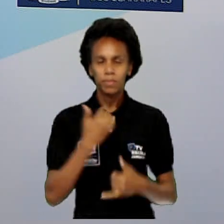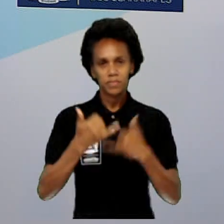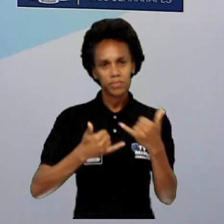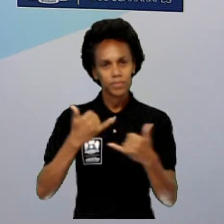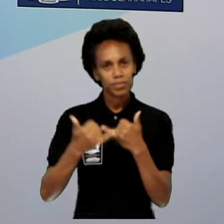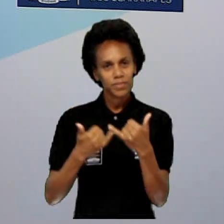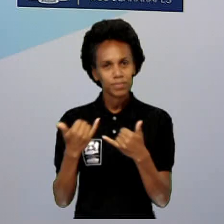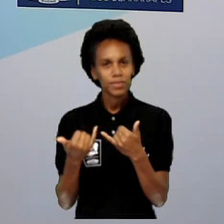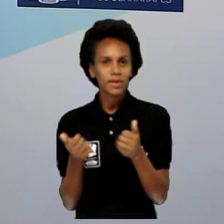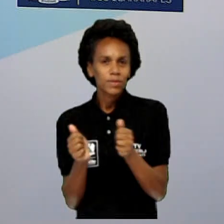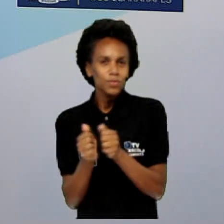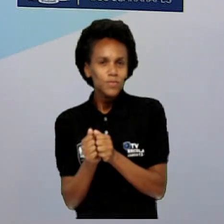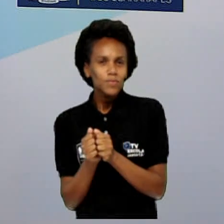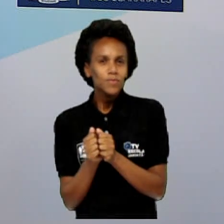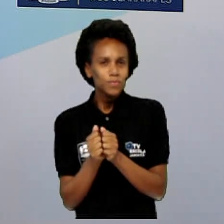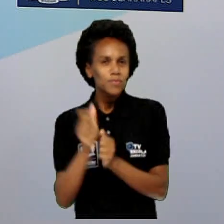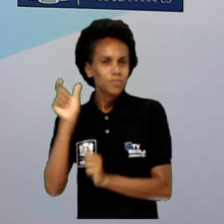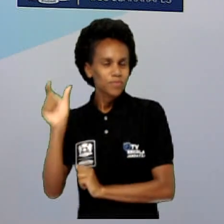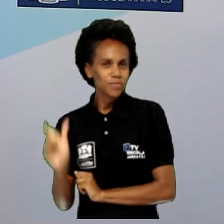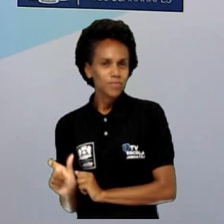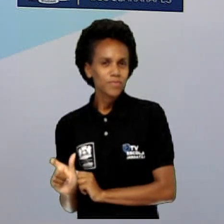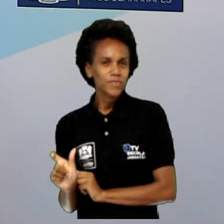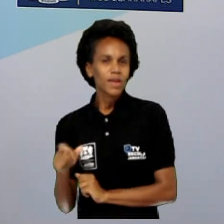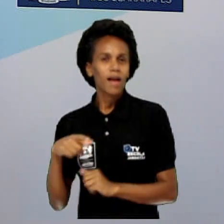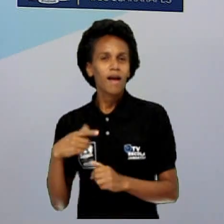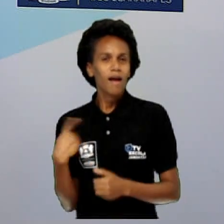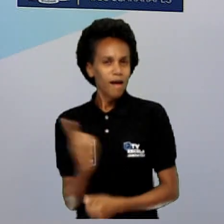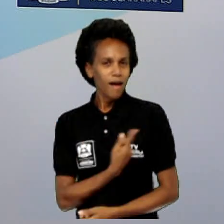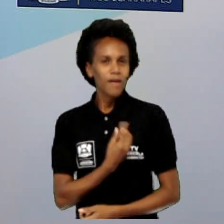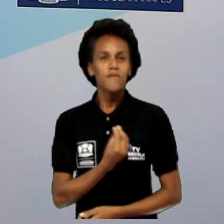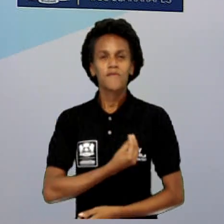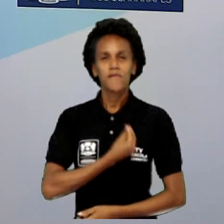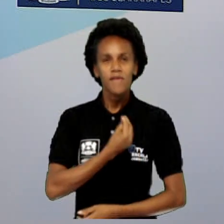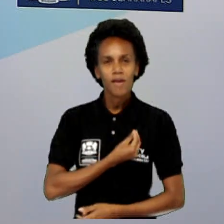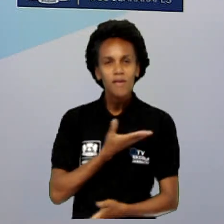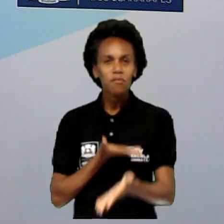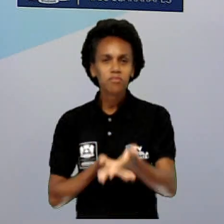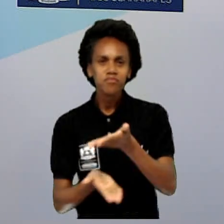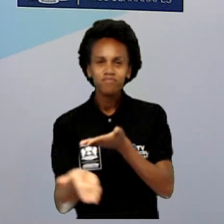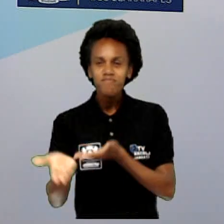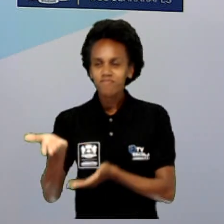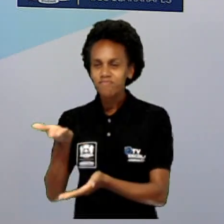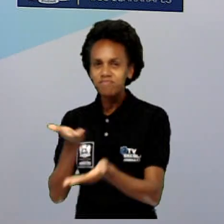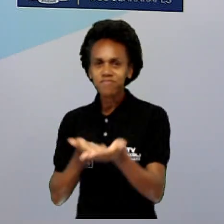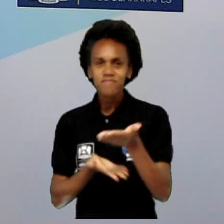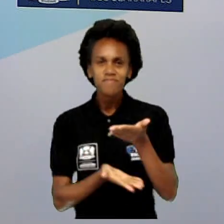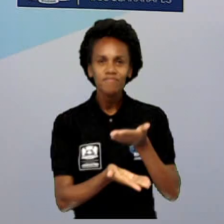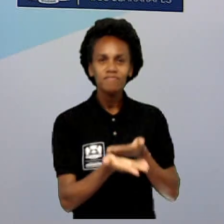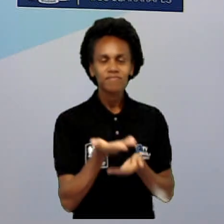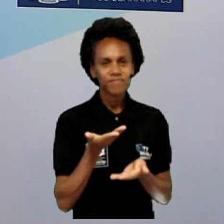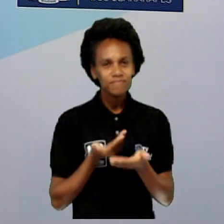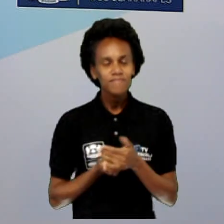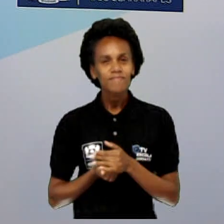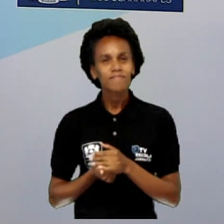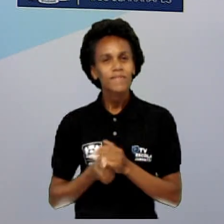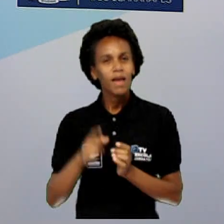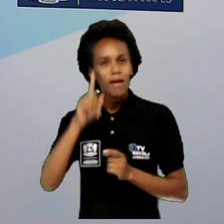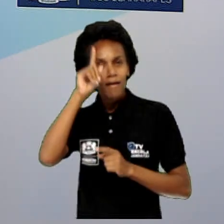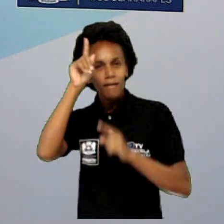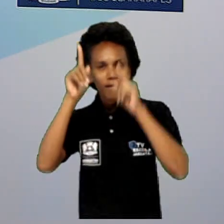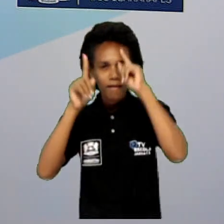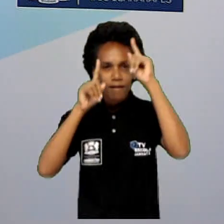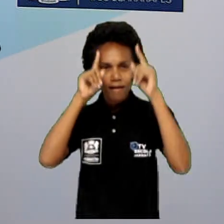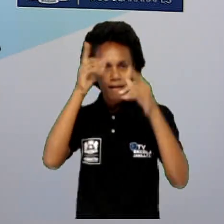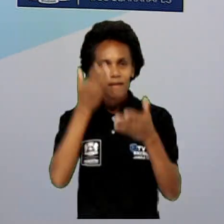vivenciando, compartilhando, não é verdade? A troca, não é? A troca de ideias, não é